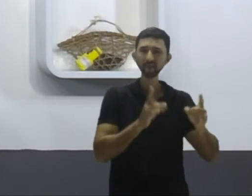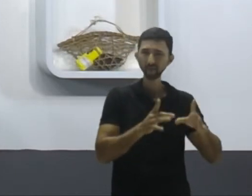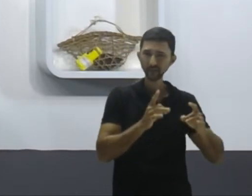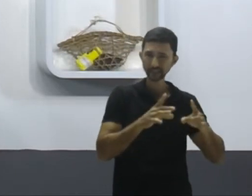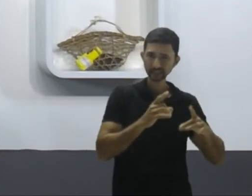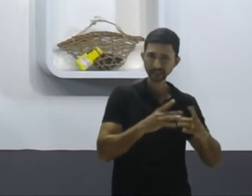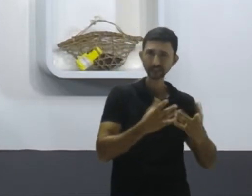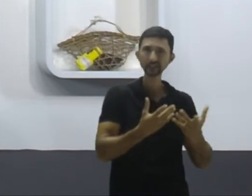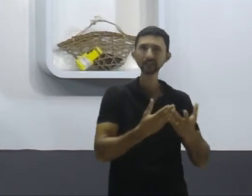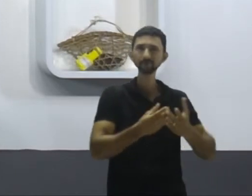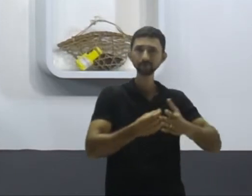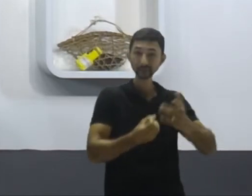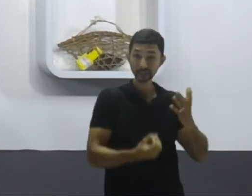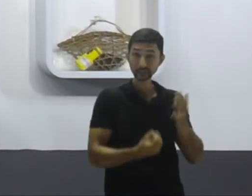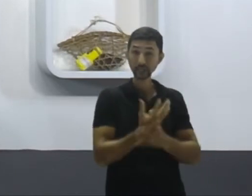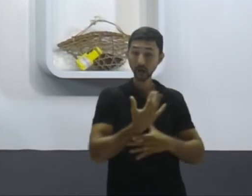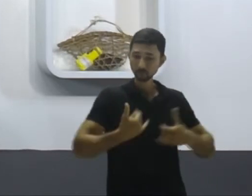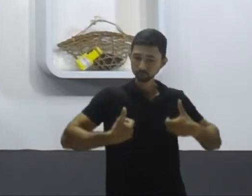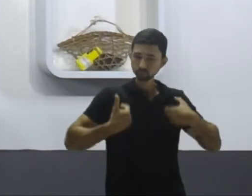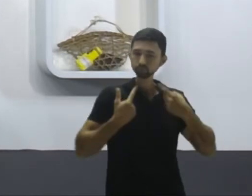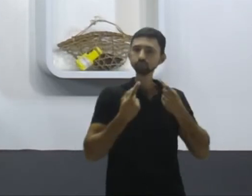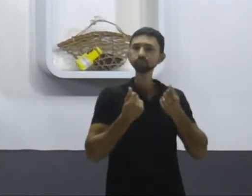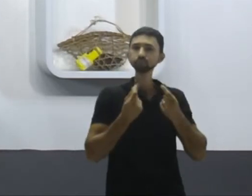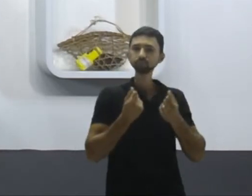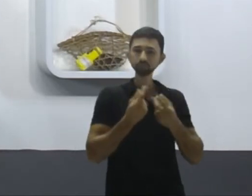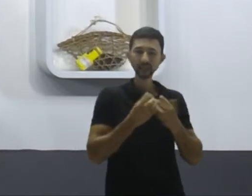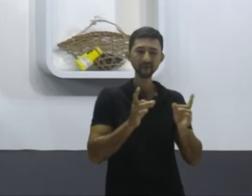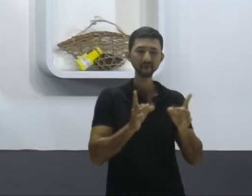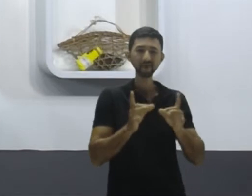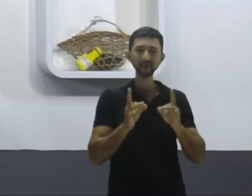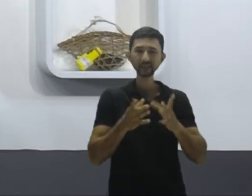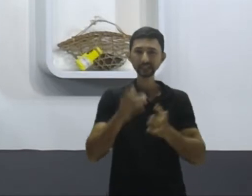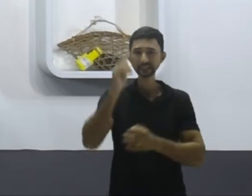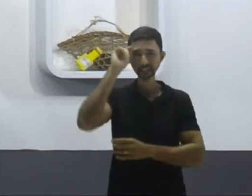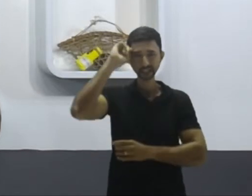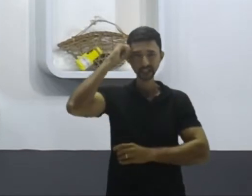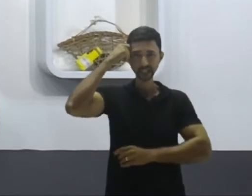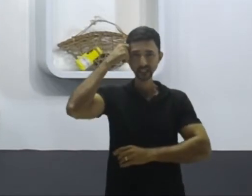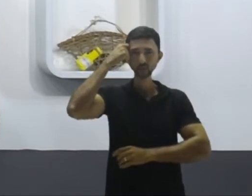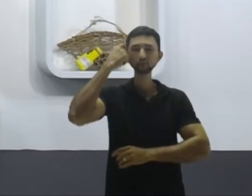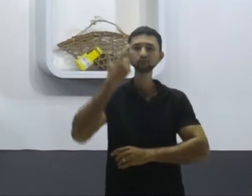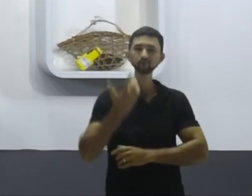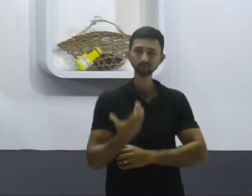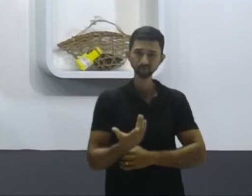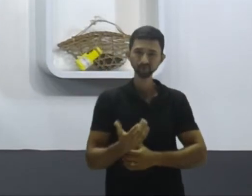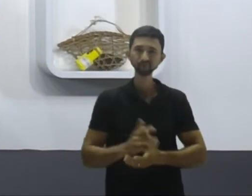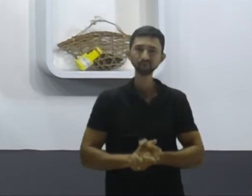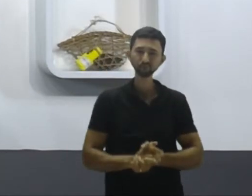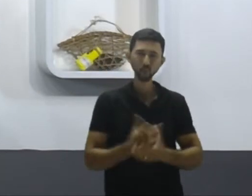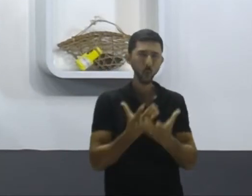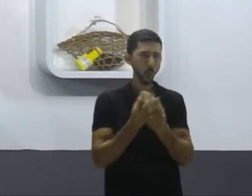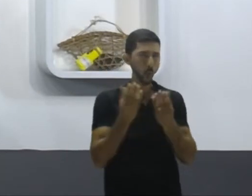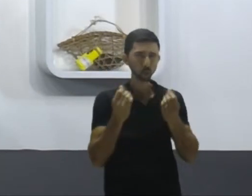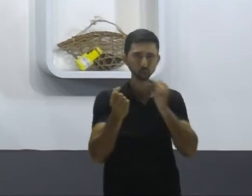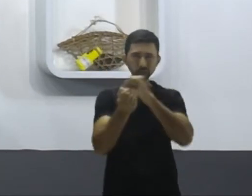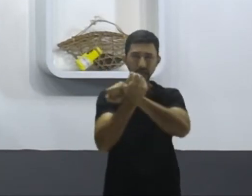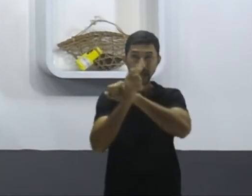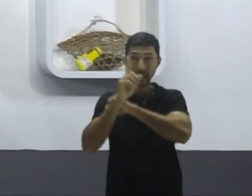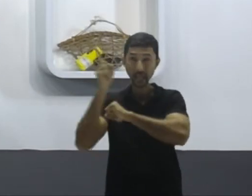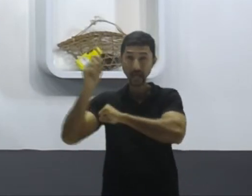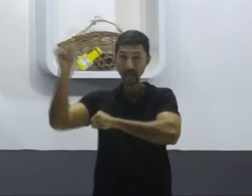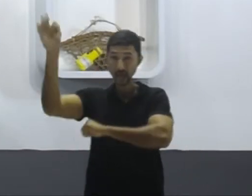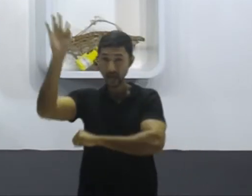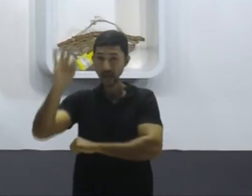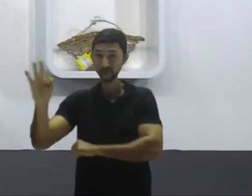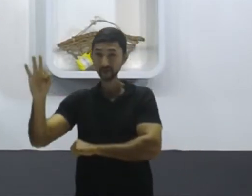que criaram verdadeiras riquezas através do tráfico de pessoas. Negros que saíam da África, eram